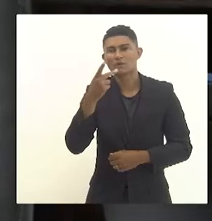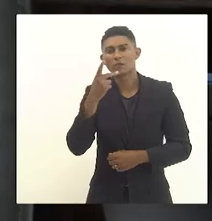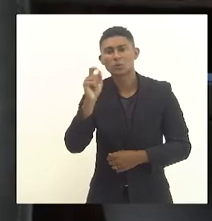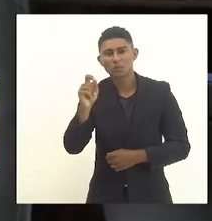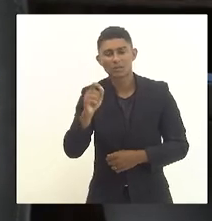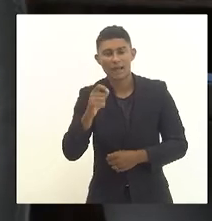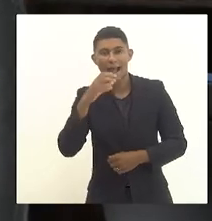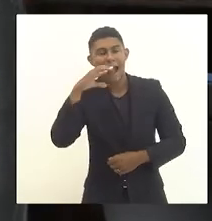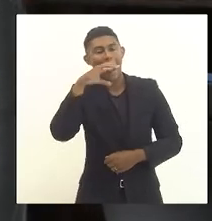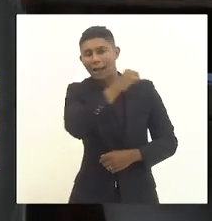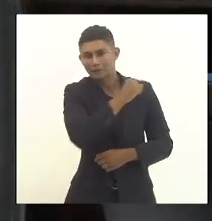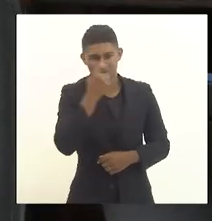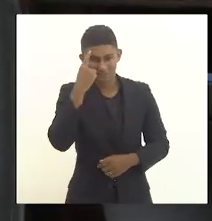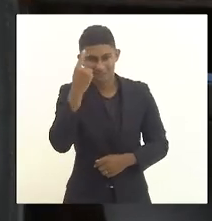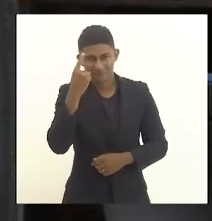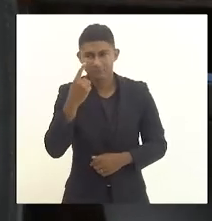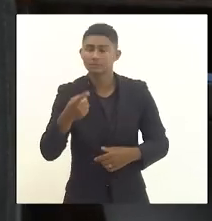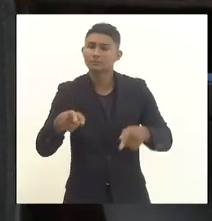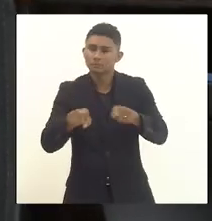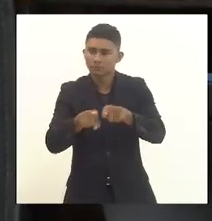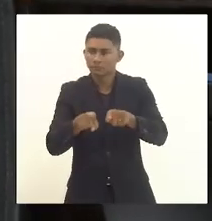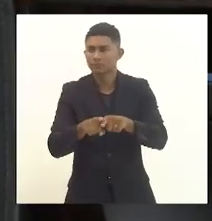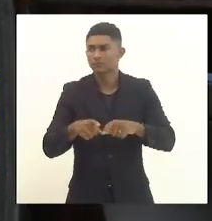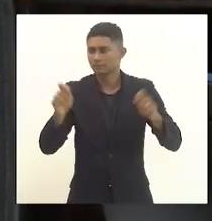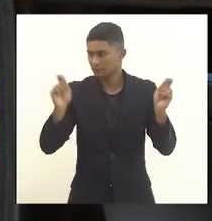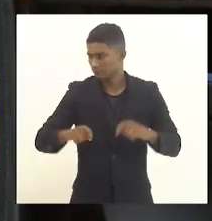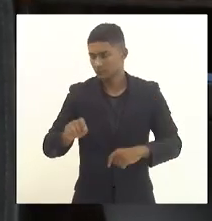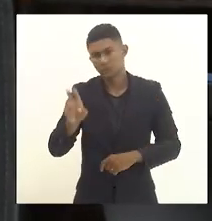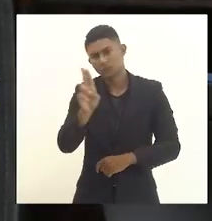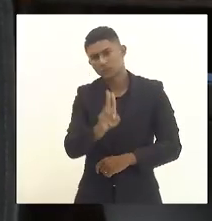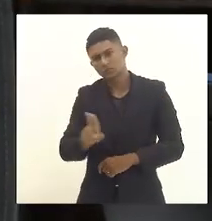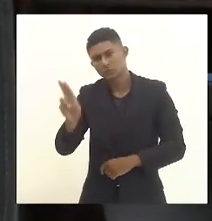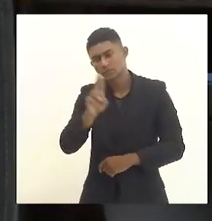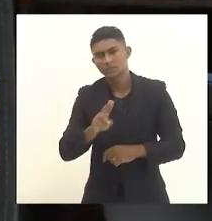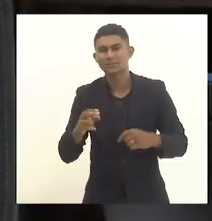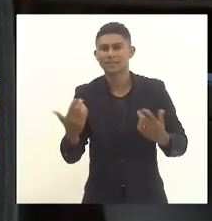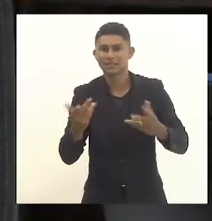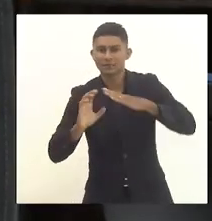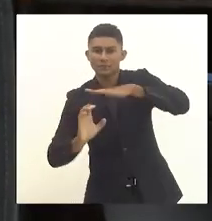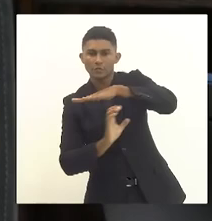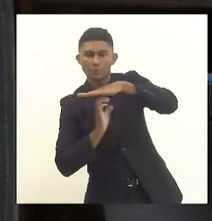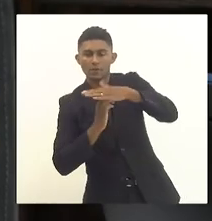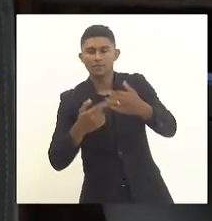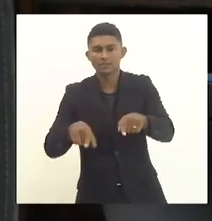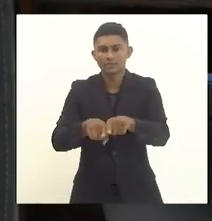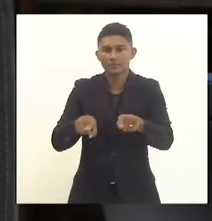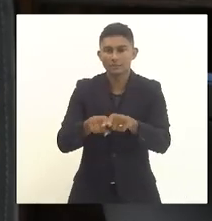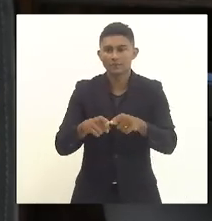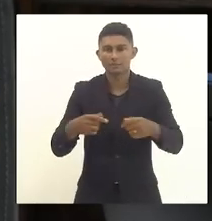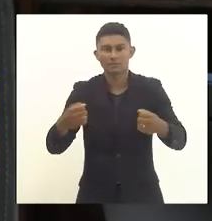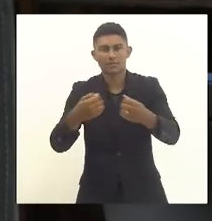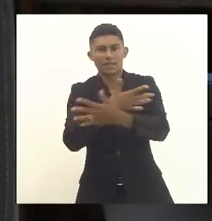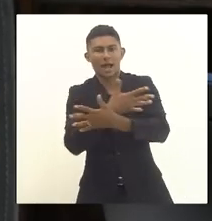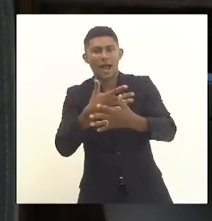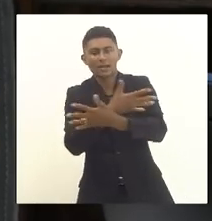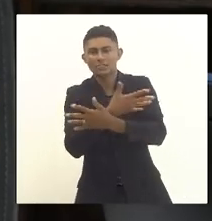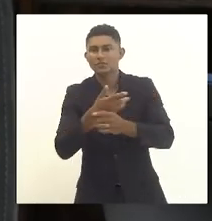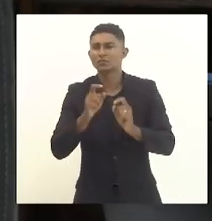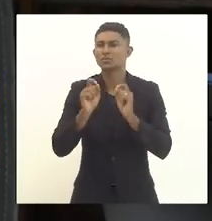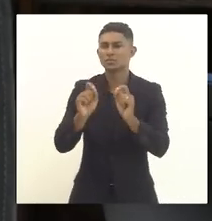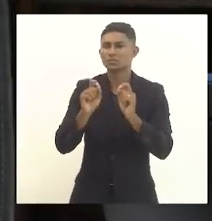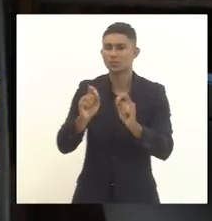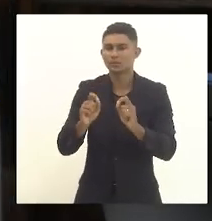latência, é algo que vai ser muito útil para as indústrias e para as cidades no que diz respeito à telemetria, à gestão